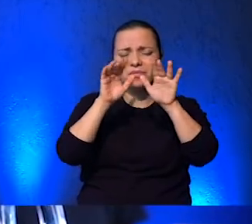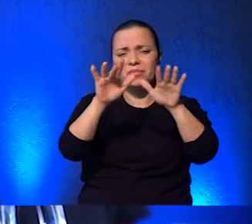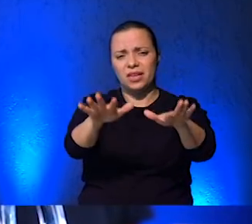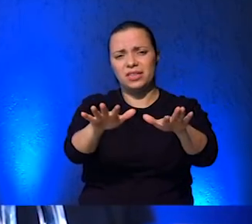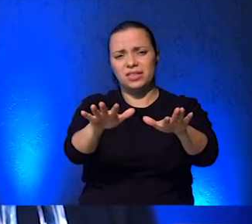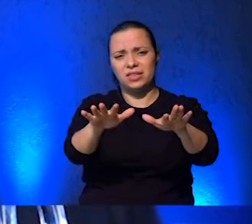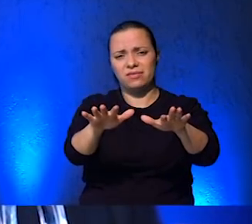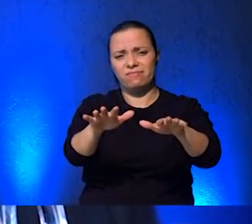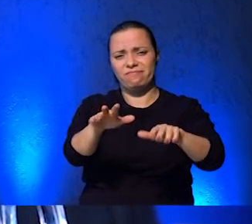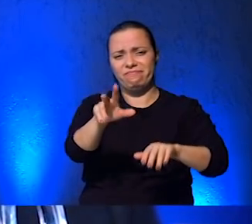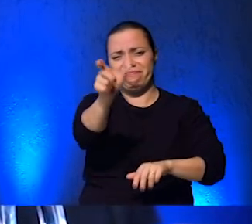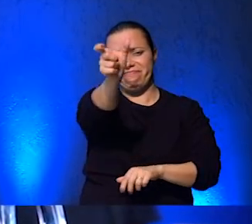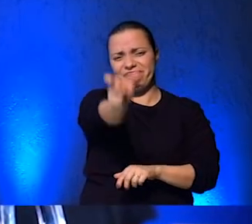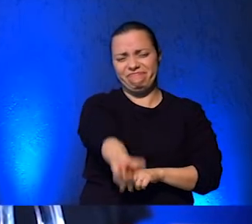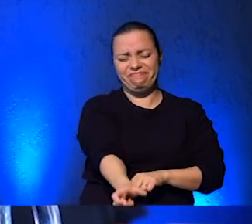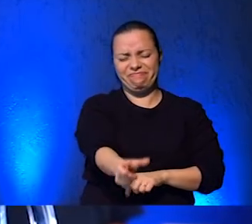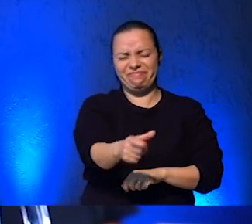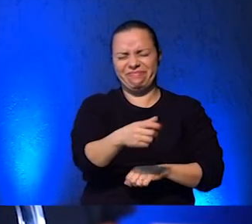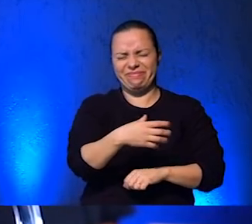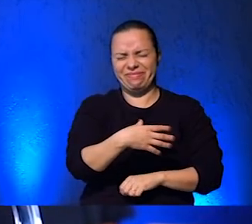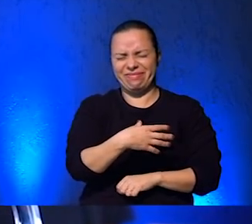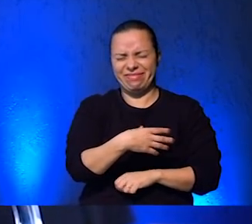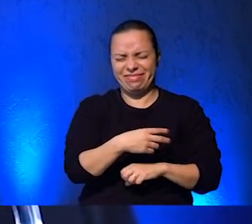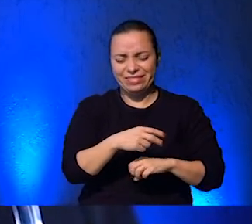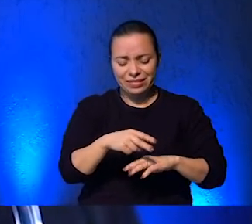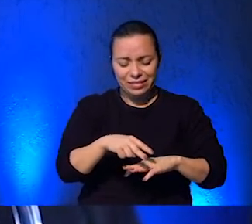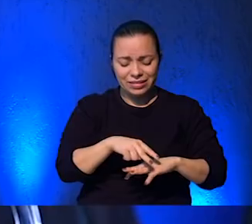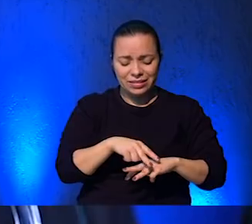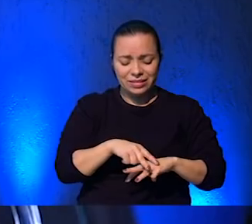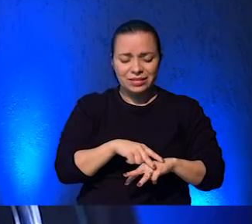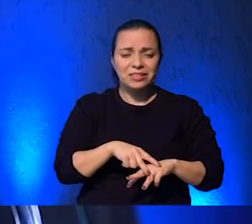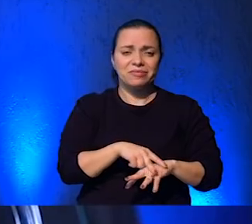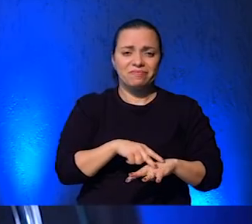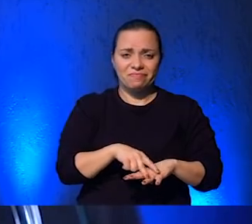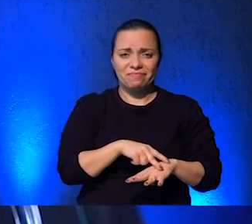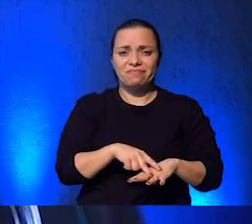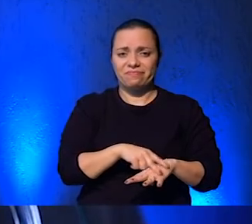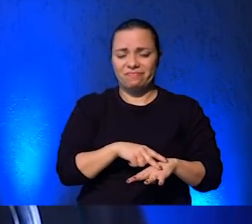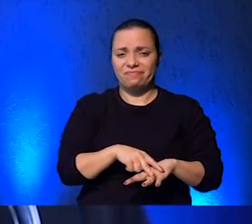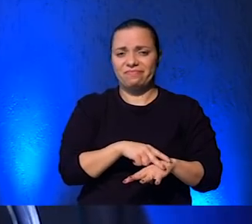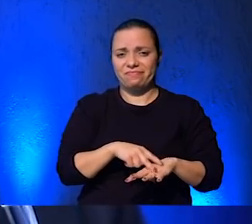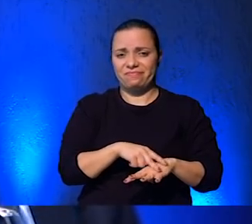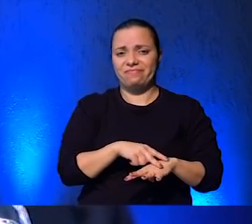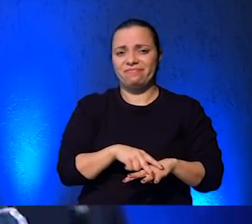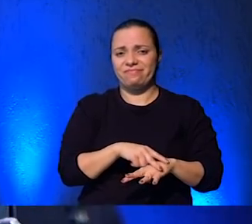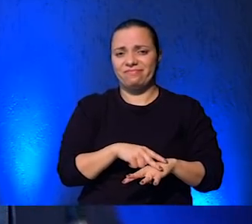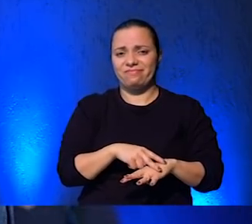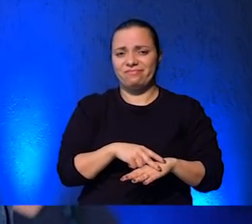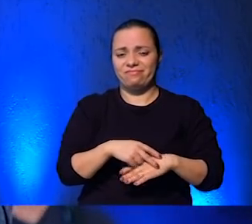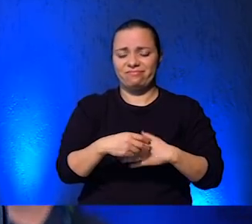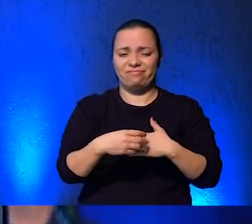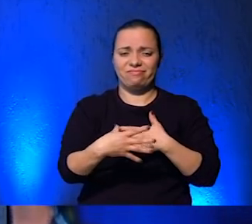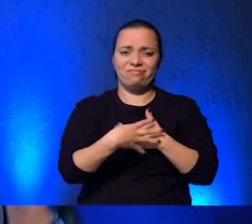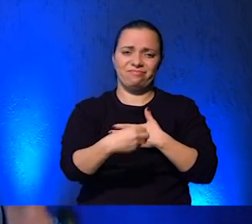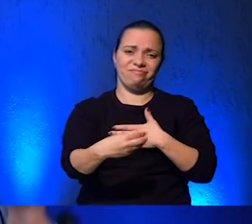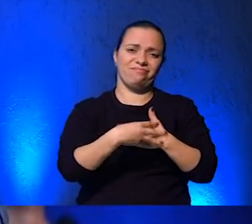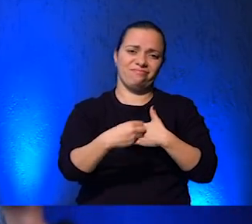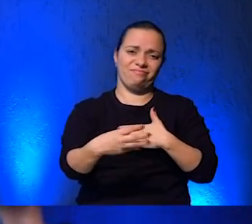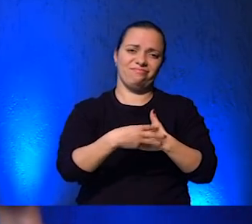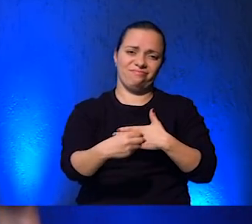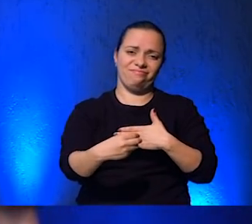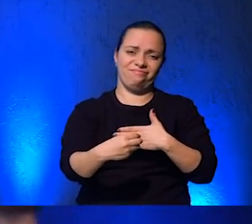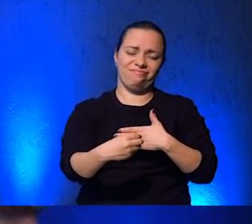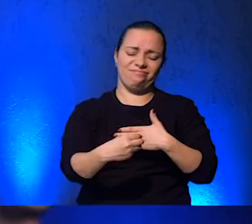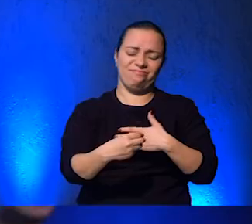fã fã o deus de poder mostra o teu poder o